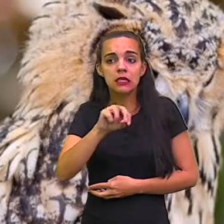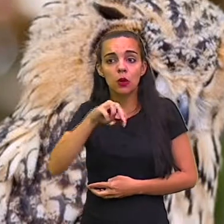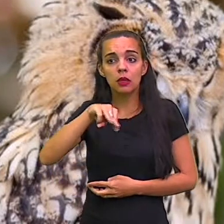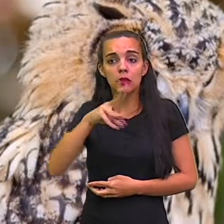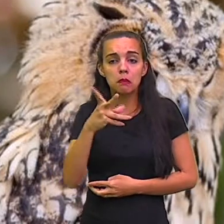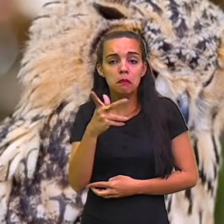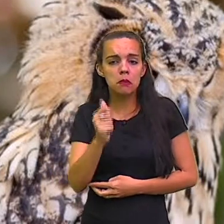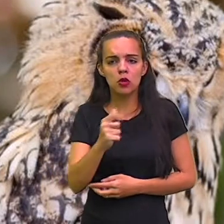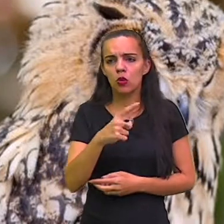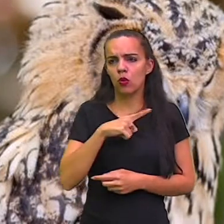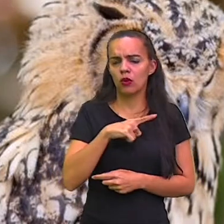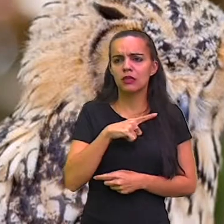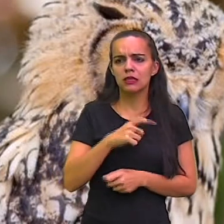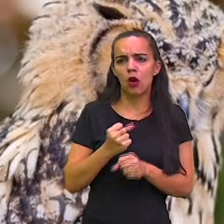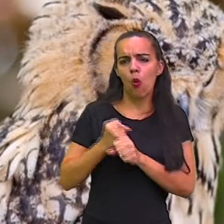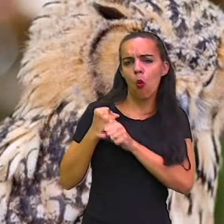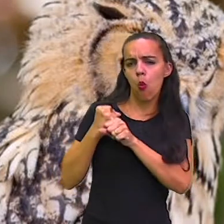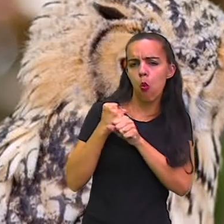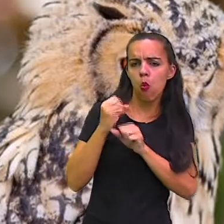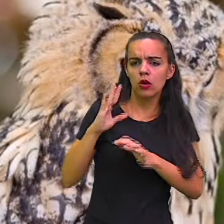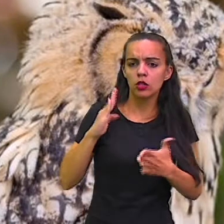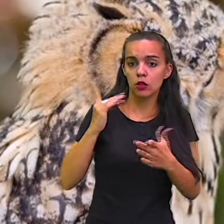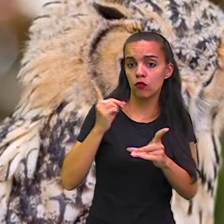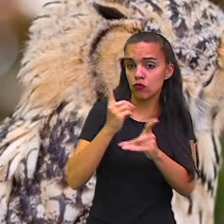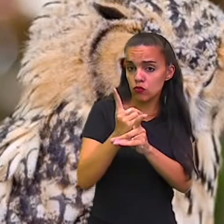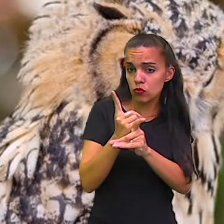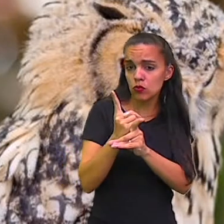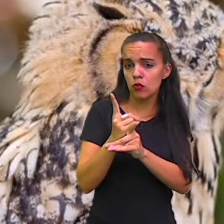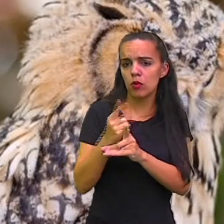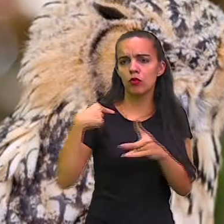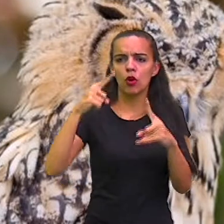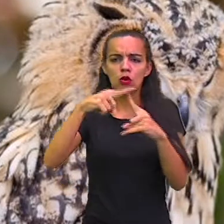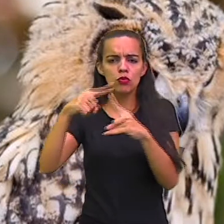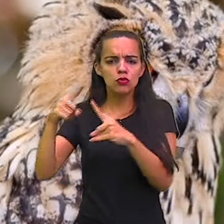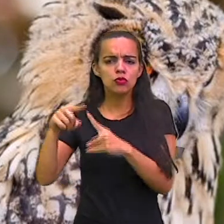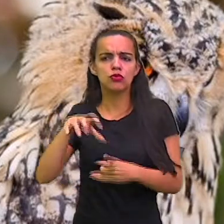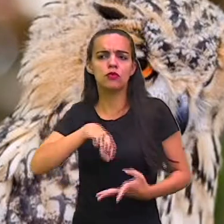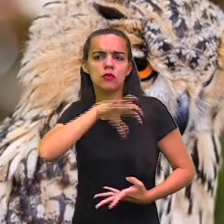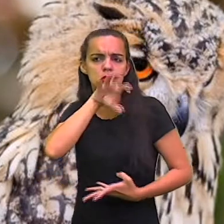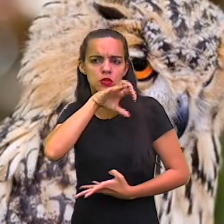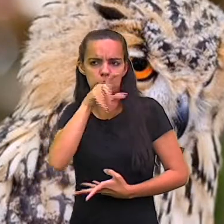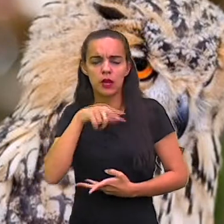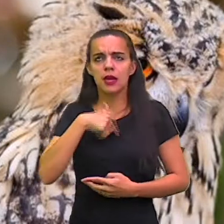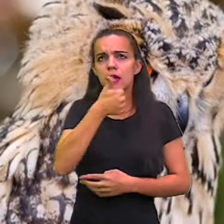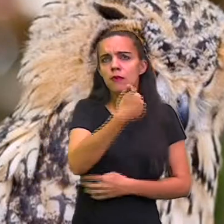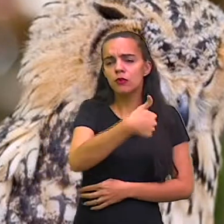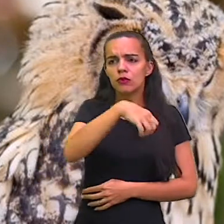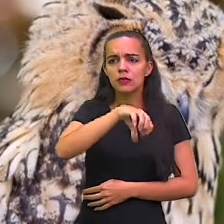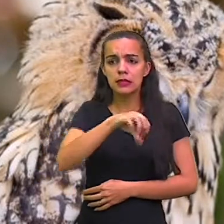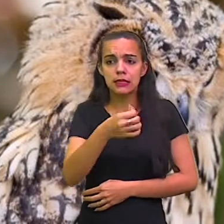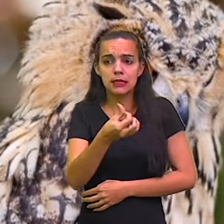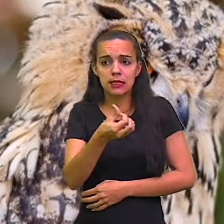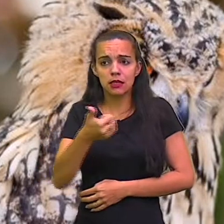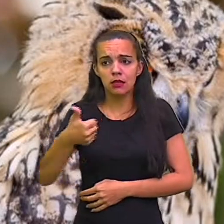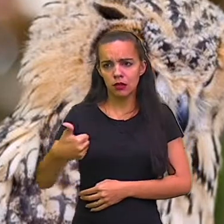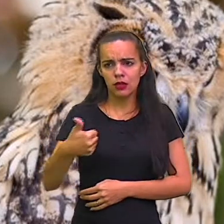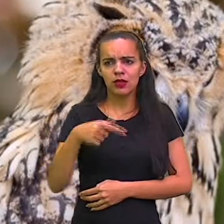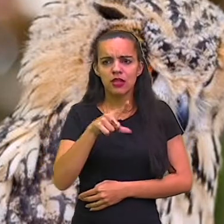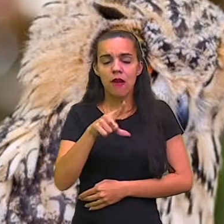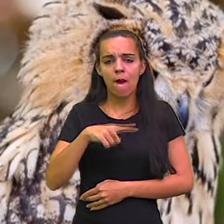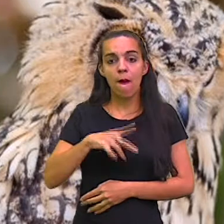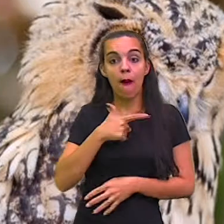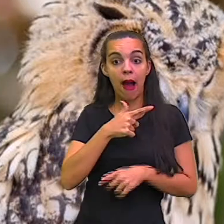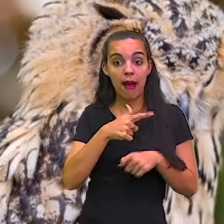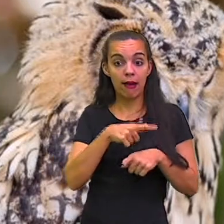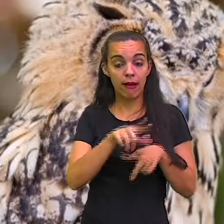milhões de anos na Bavária na Alemanha em 1861 as aves se